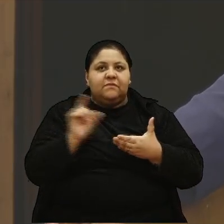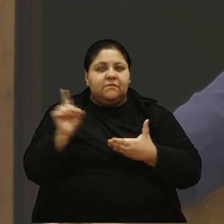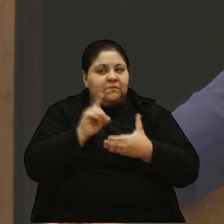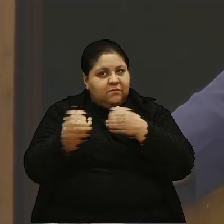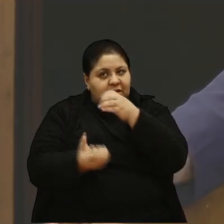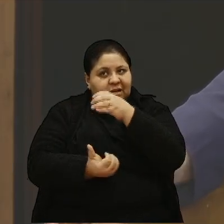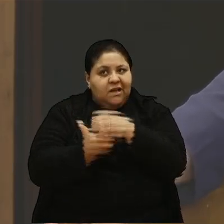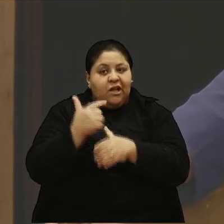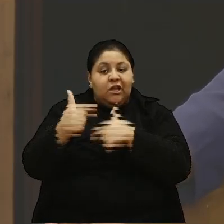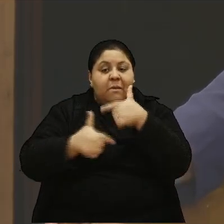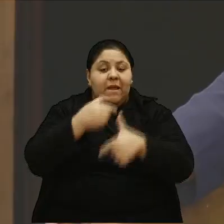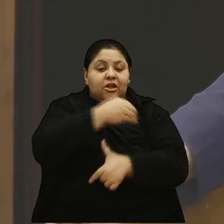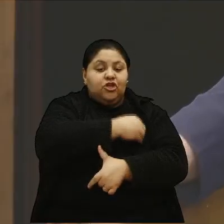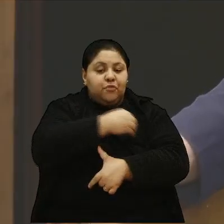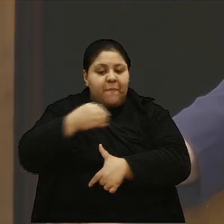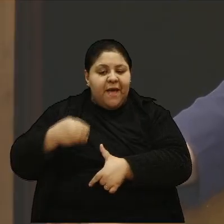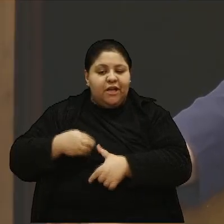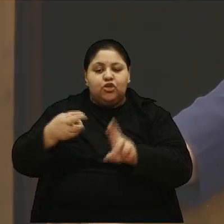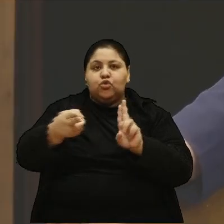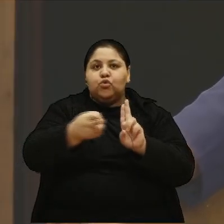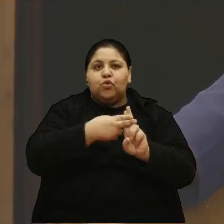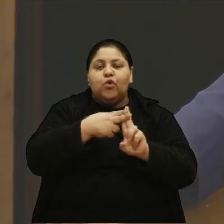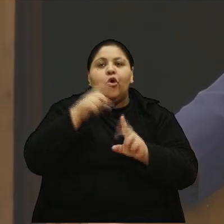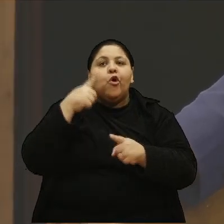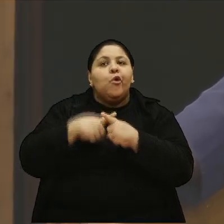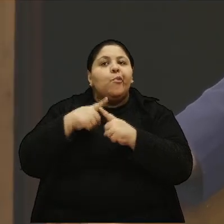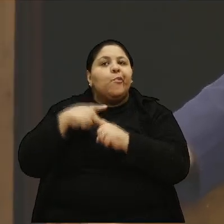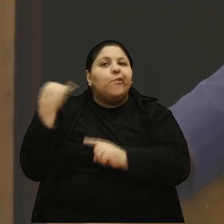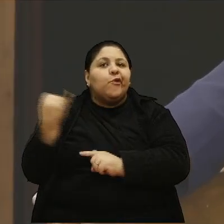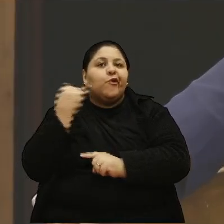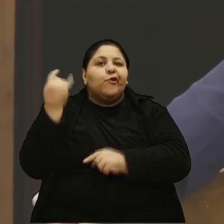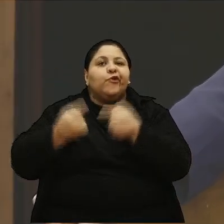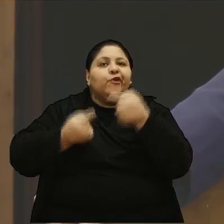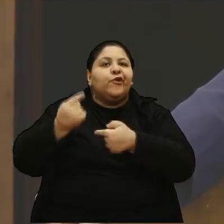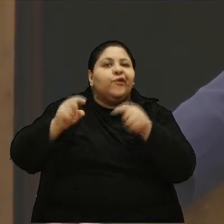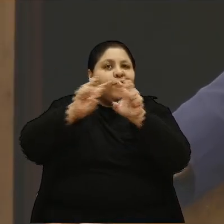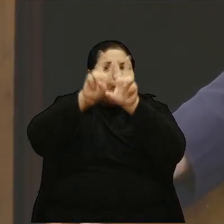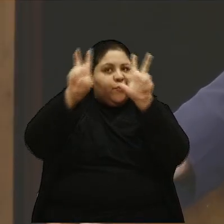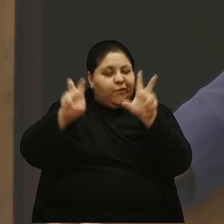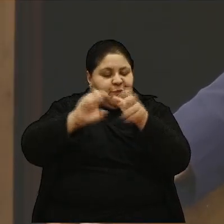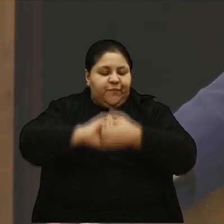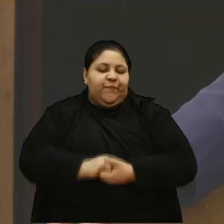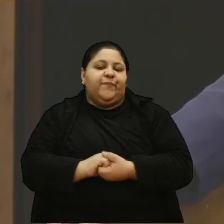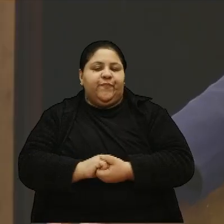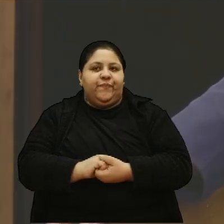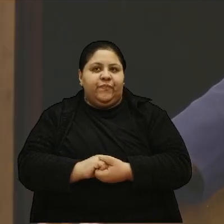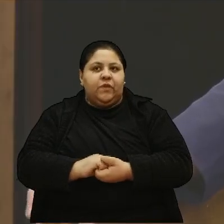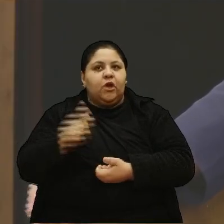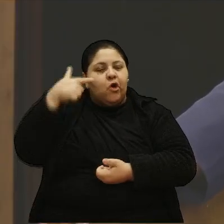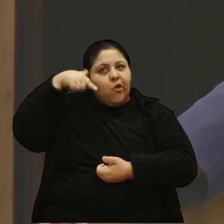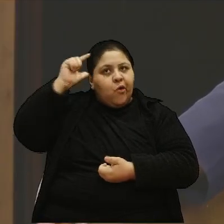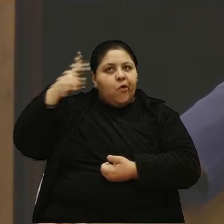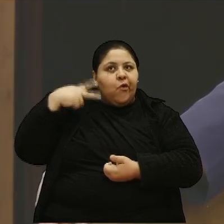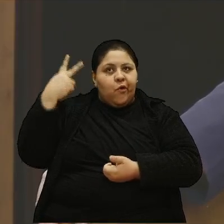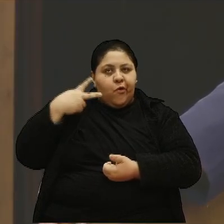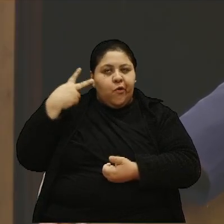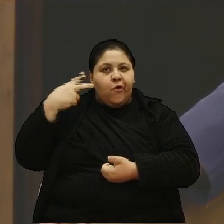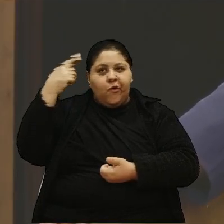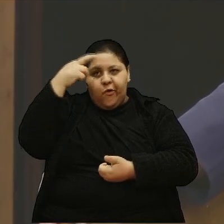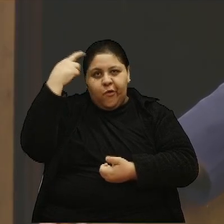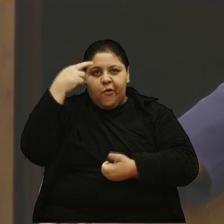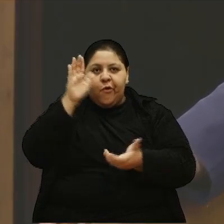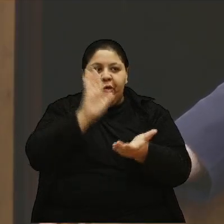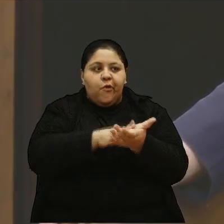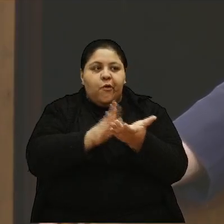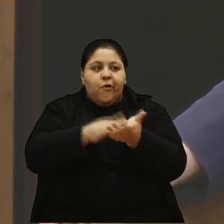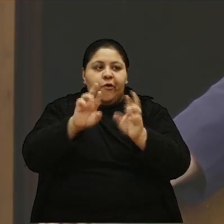carreira de médicos do SUS. E por que a importância de nós debatermos esse assunto, colegas? Inclusive, ontem já o vereador Rafael se comprometeu, nós fazemos uma